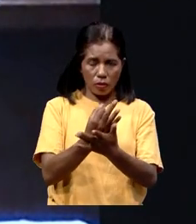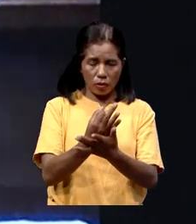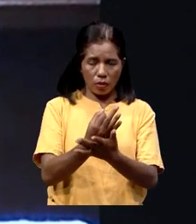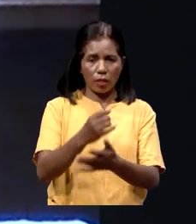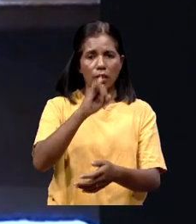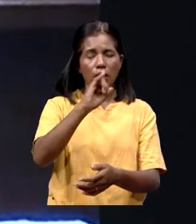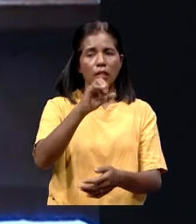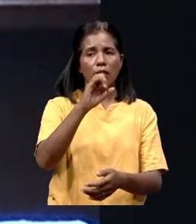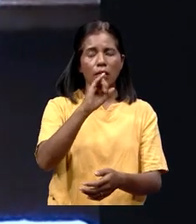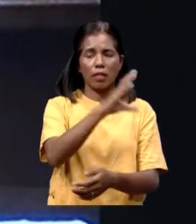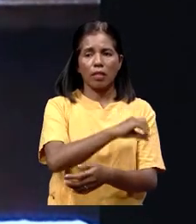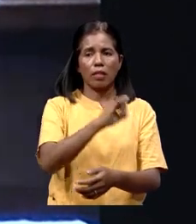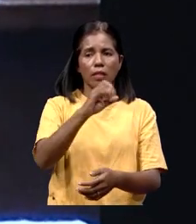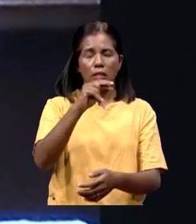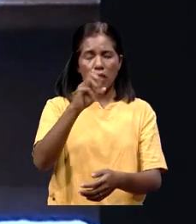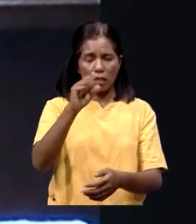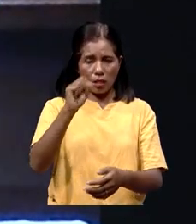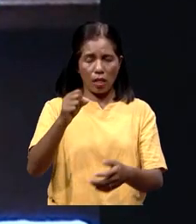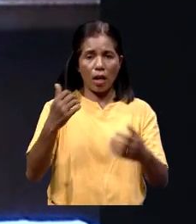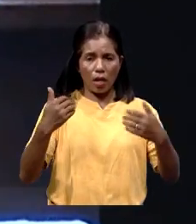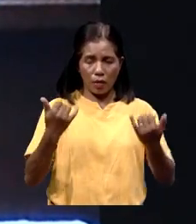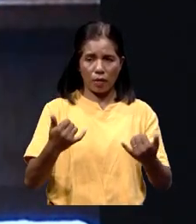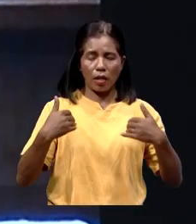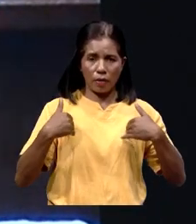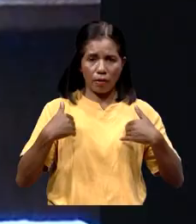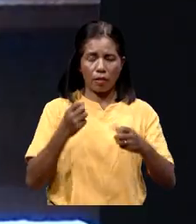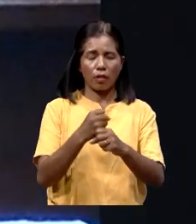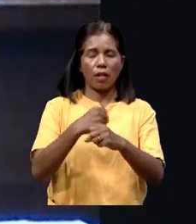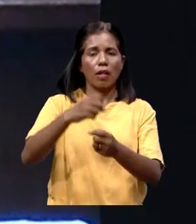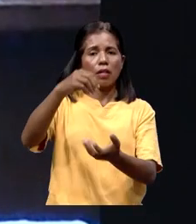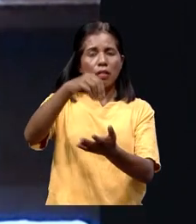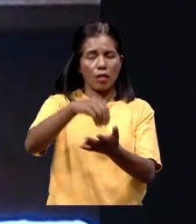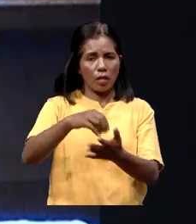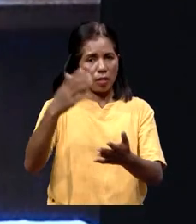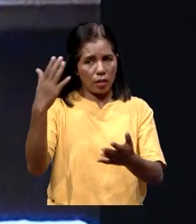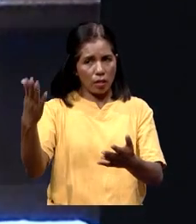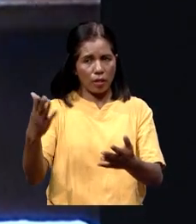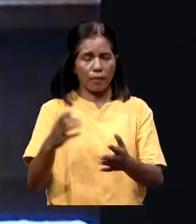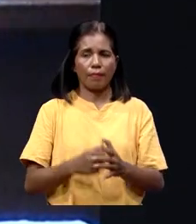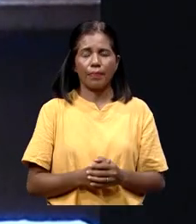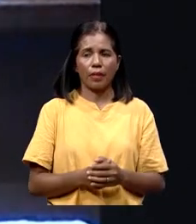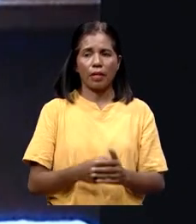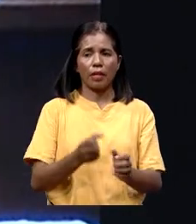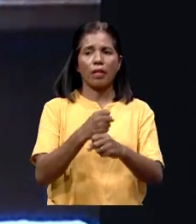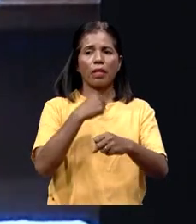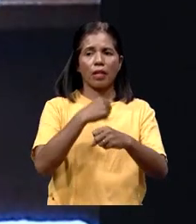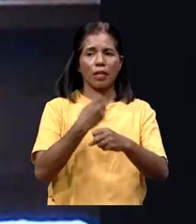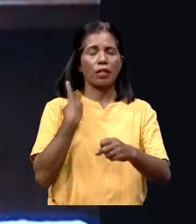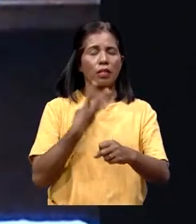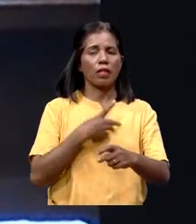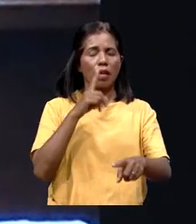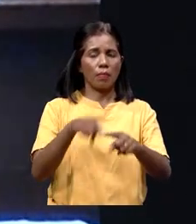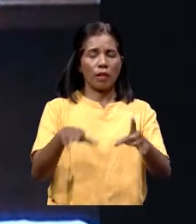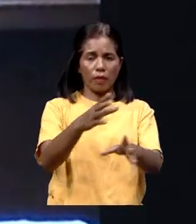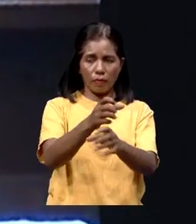segurança social nebe mak agora ne botela, itabel halo investimento ida, ke halo com ke itabel fotili